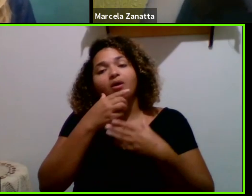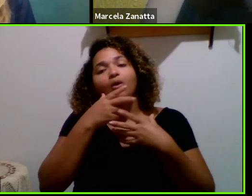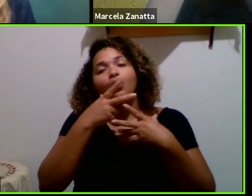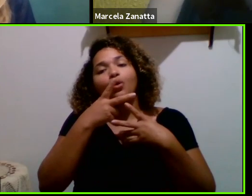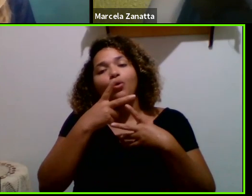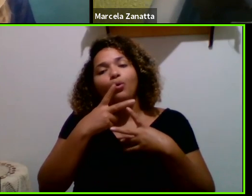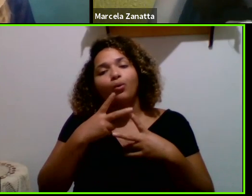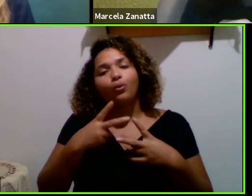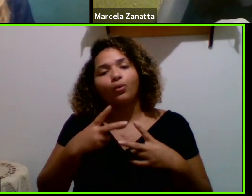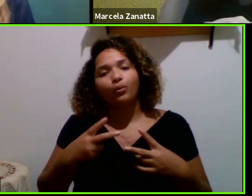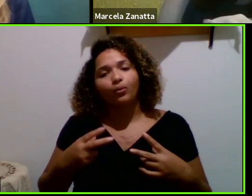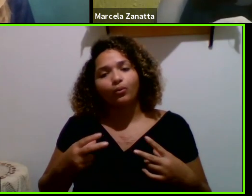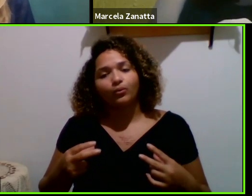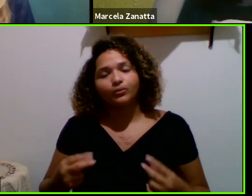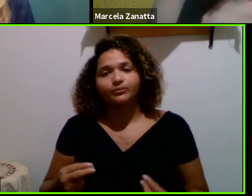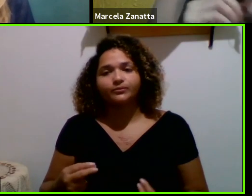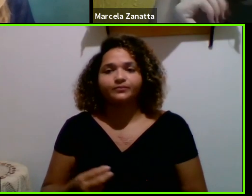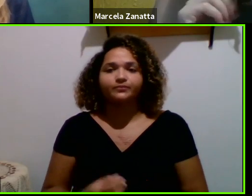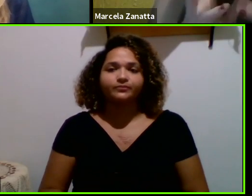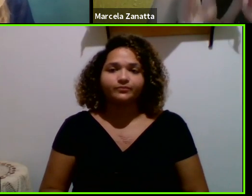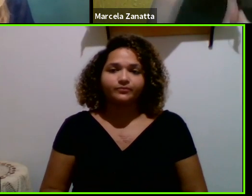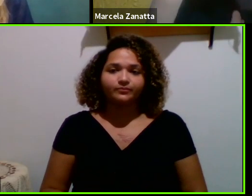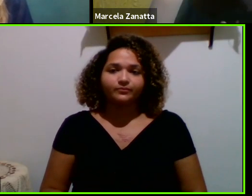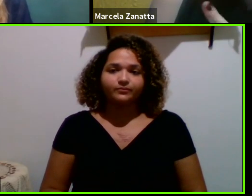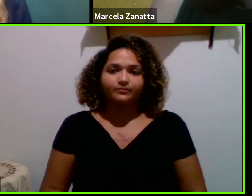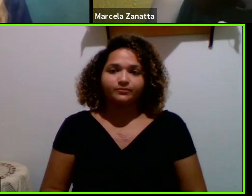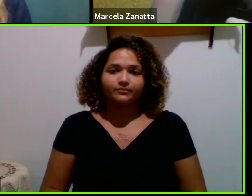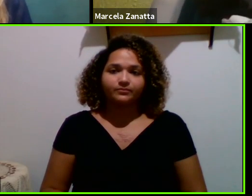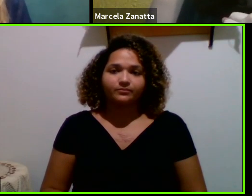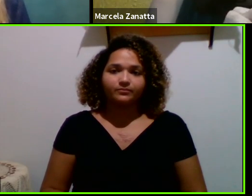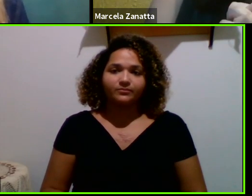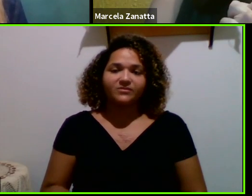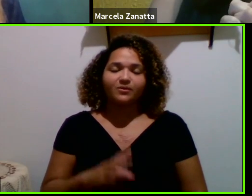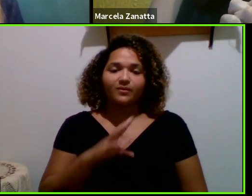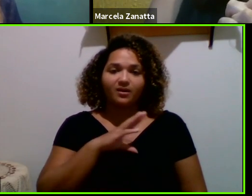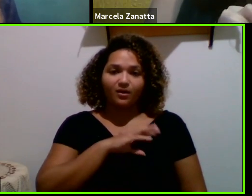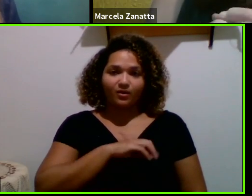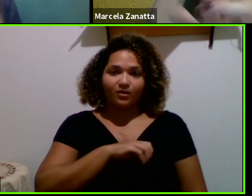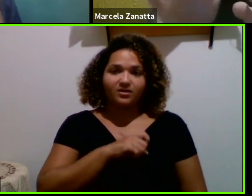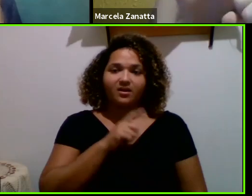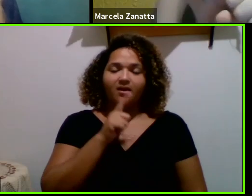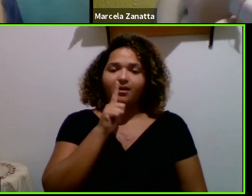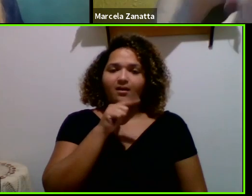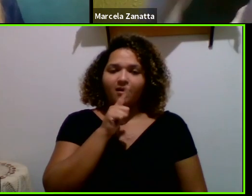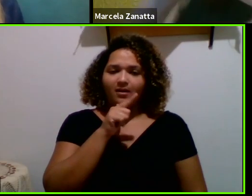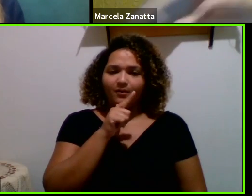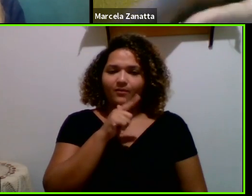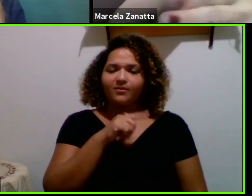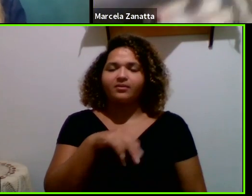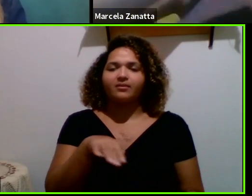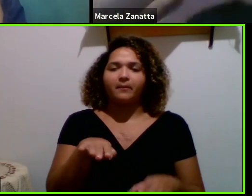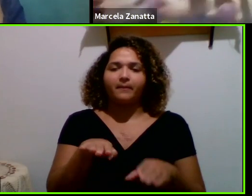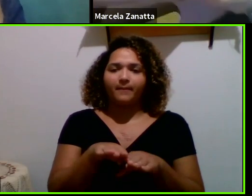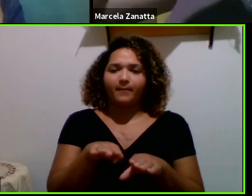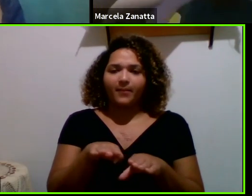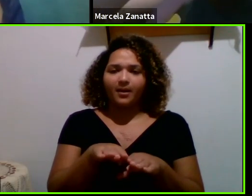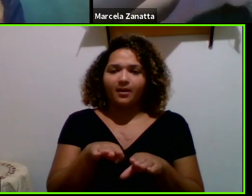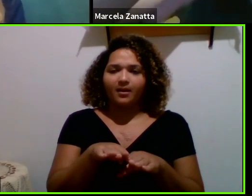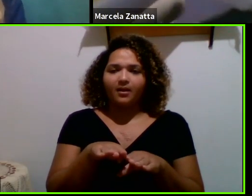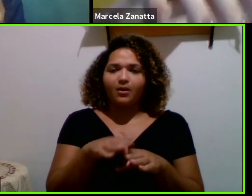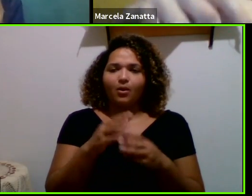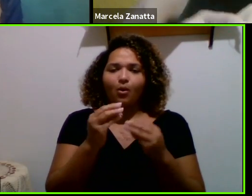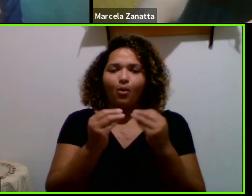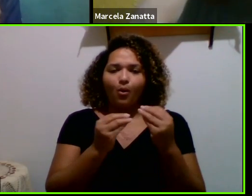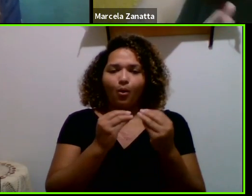de massagem ali, quando estão no chuveiro, gostam que caia água ali. Algumas mulheres gostam que a gente faça uma pressão